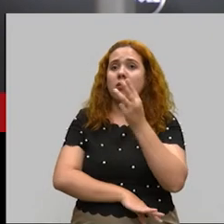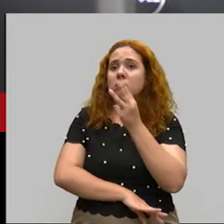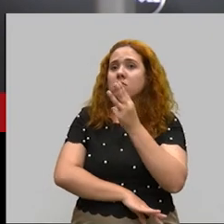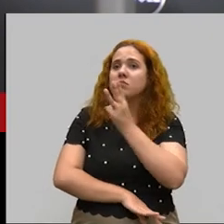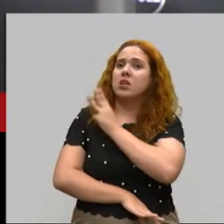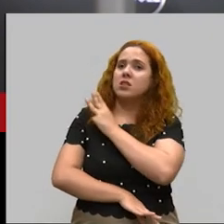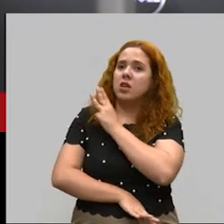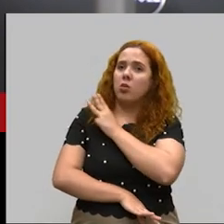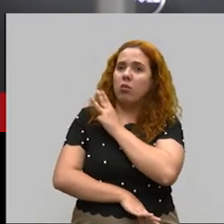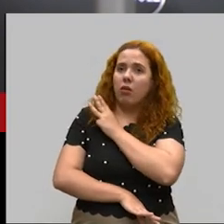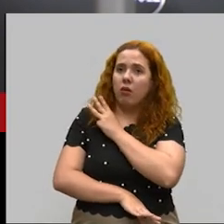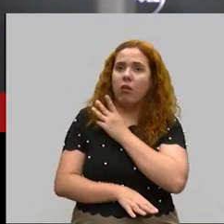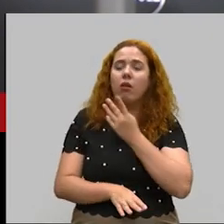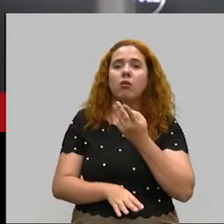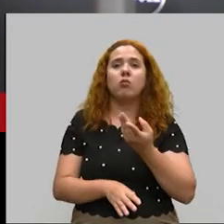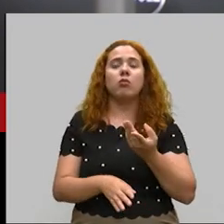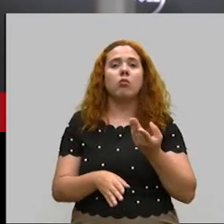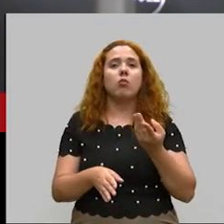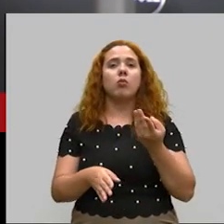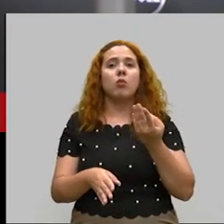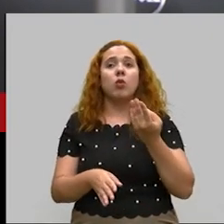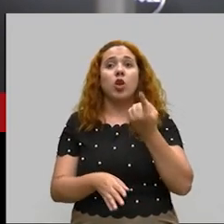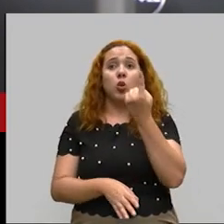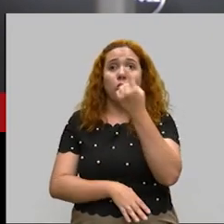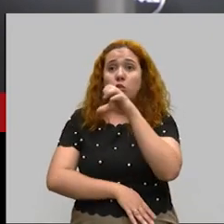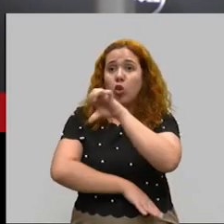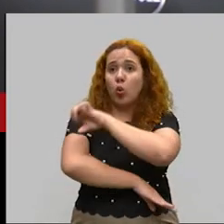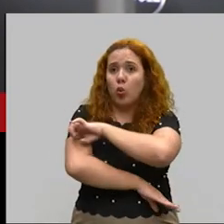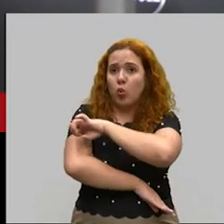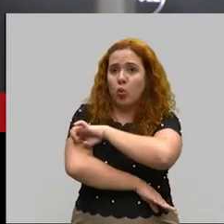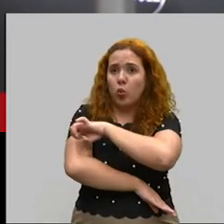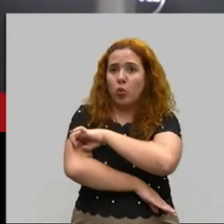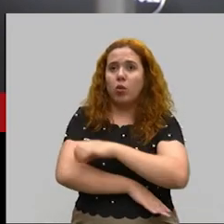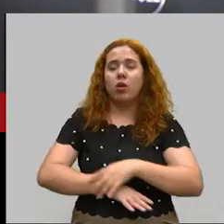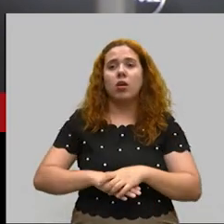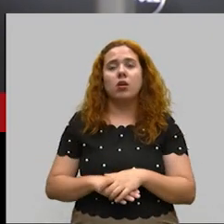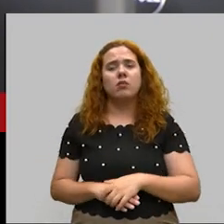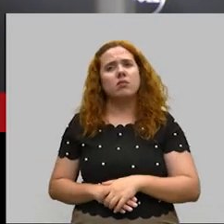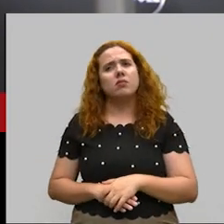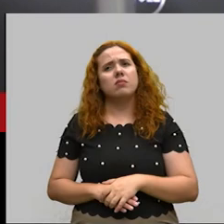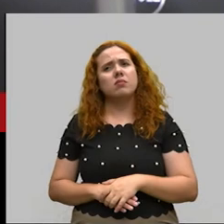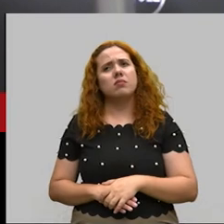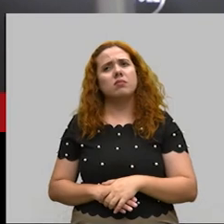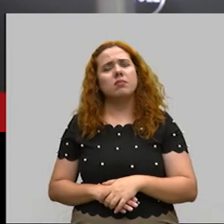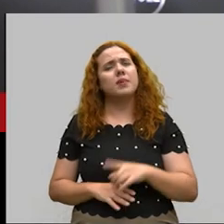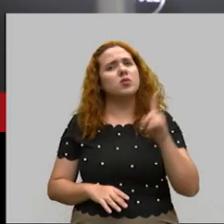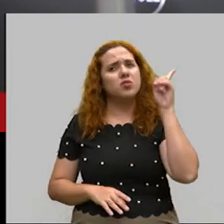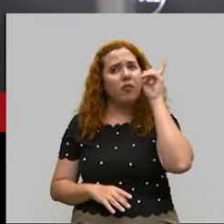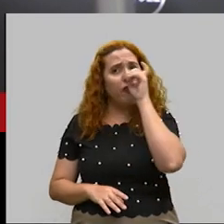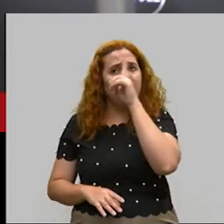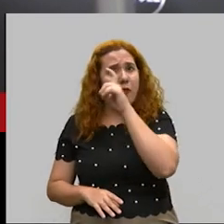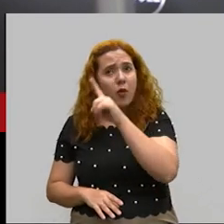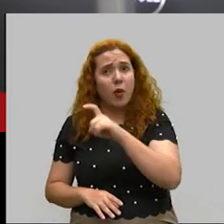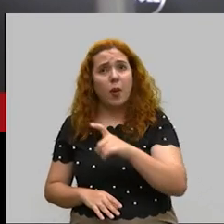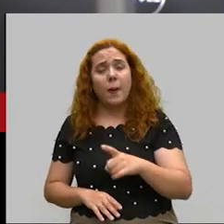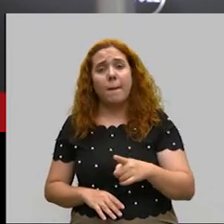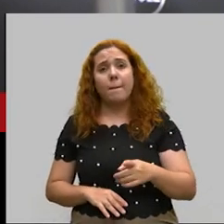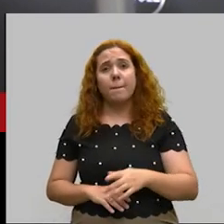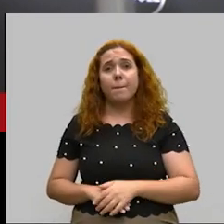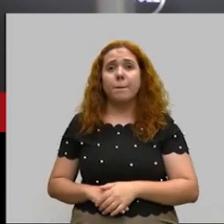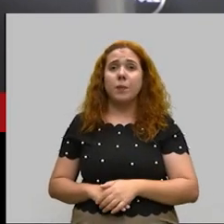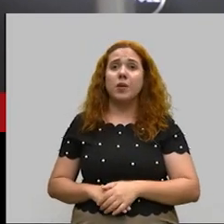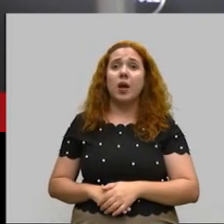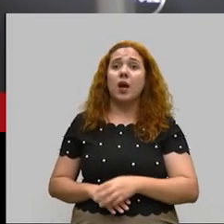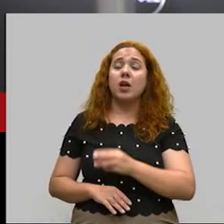médio e um nono ano mas o mais complicado é que fecharam o primeiro período do turno